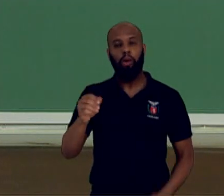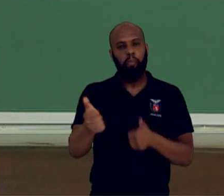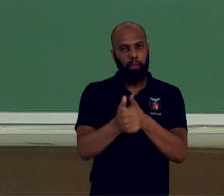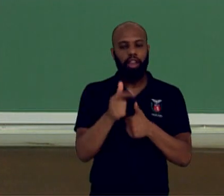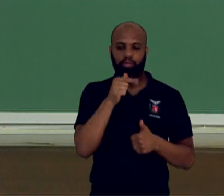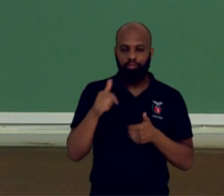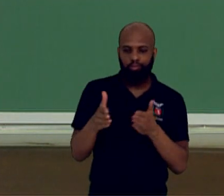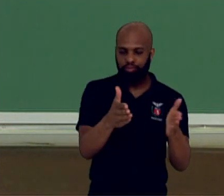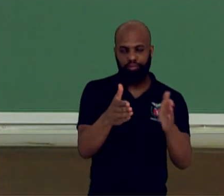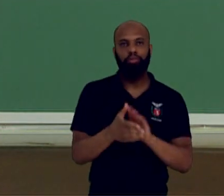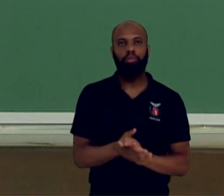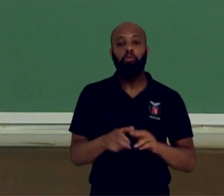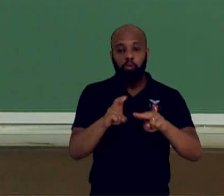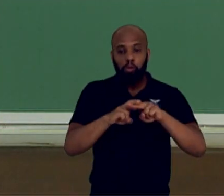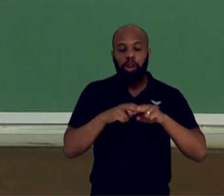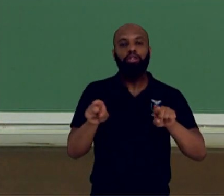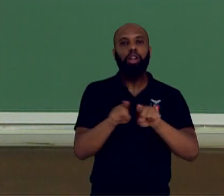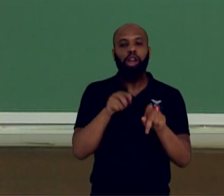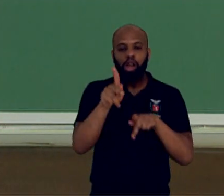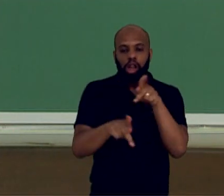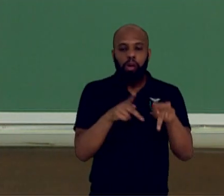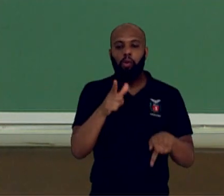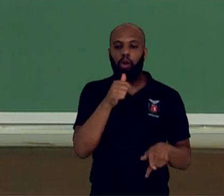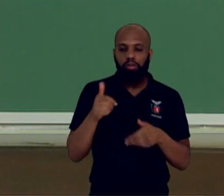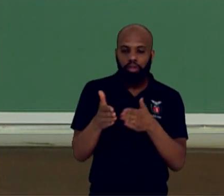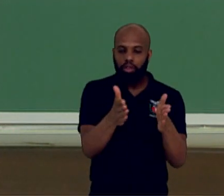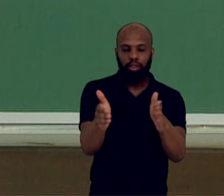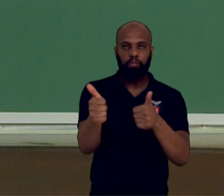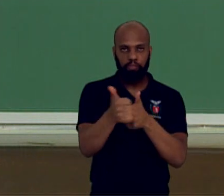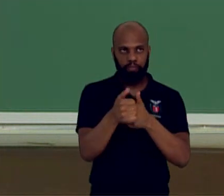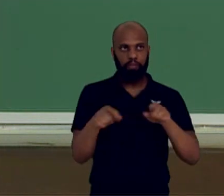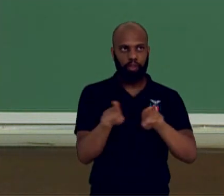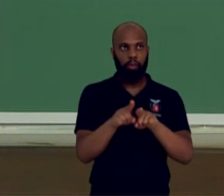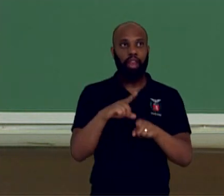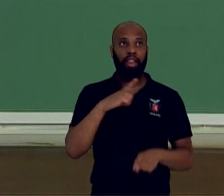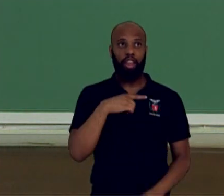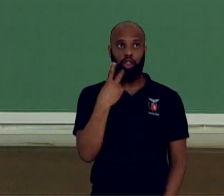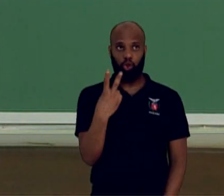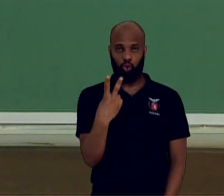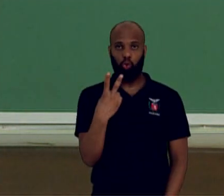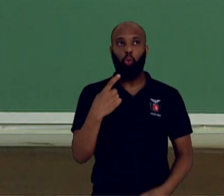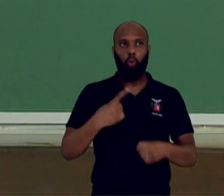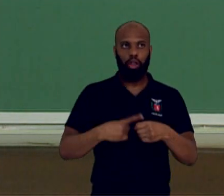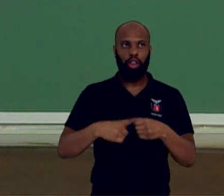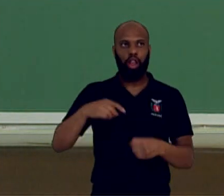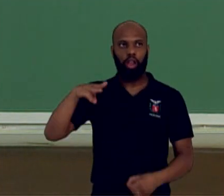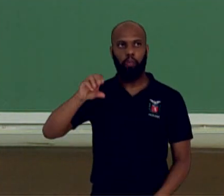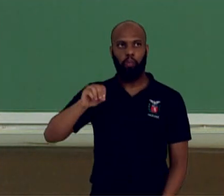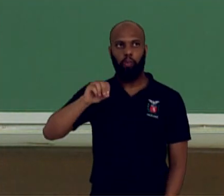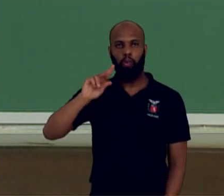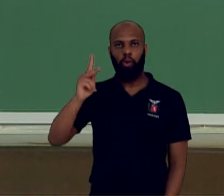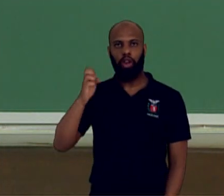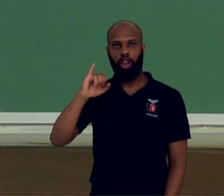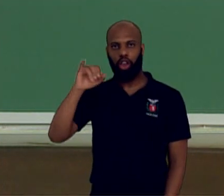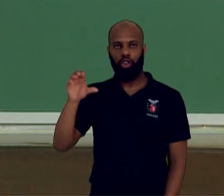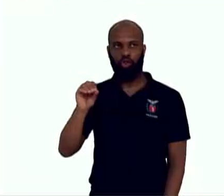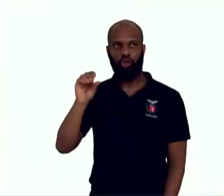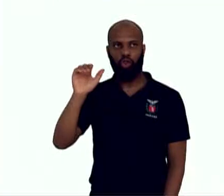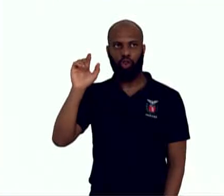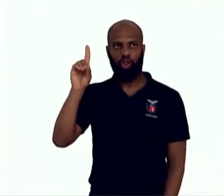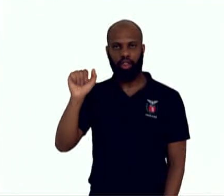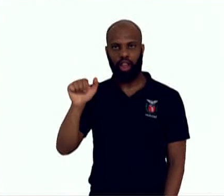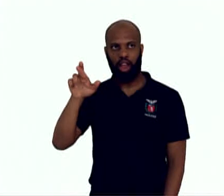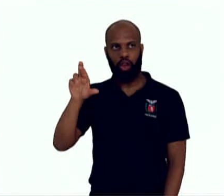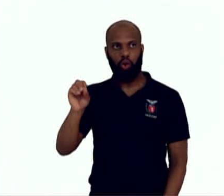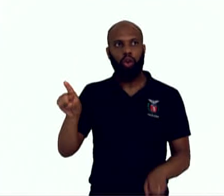As duas primeiras cidades construídas na Índia foi Mohenjo-daro e Harappa. Inclusive,